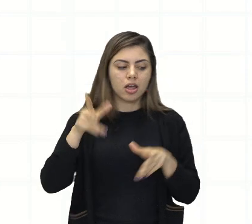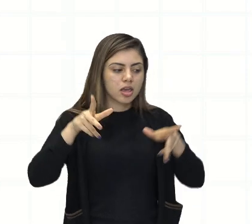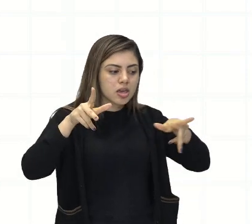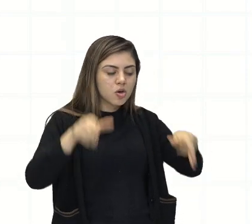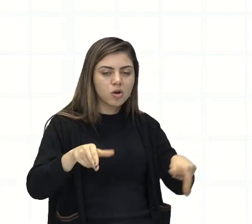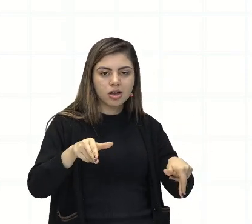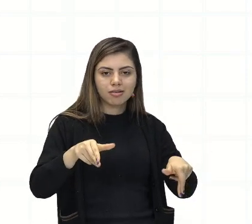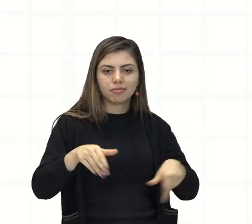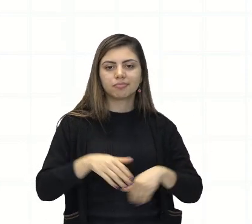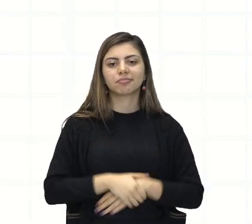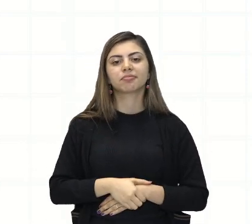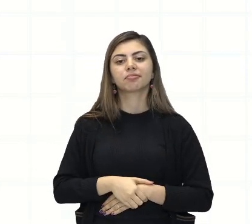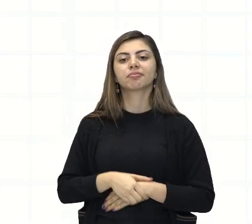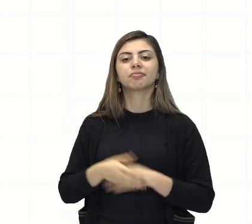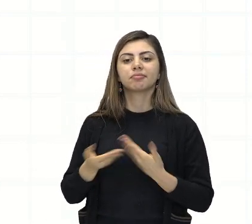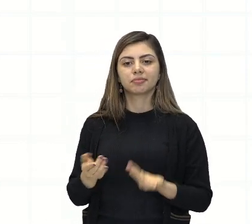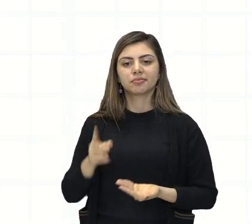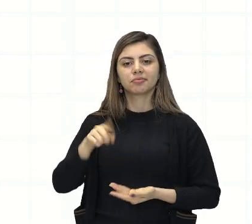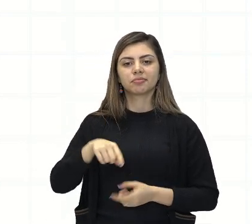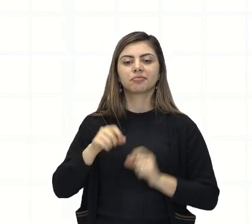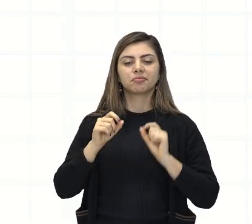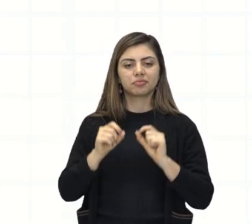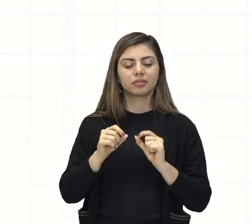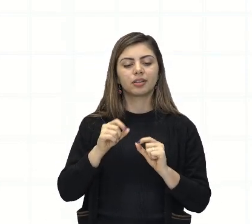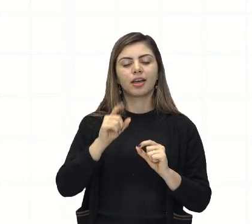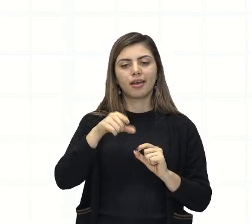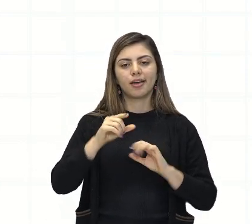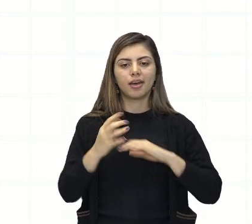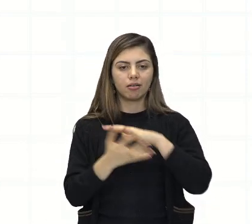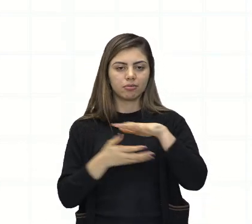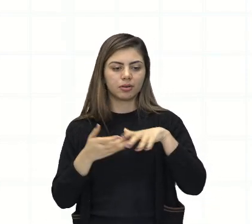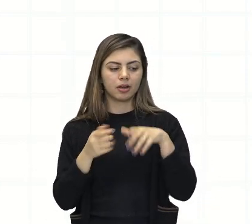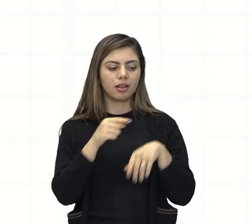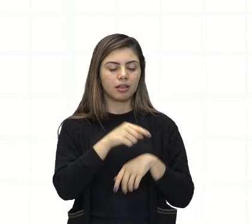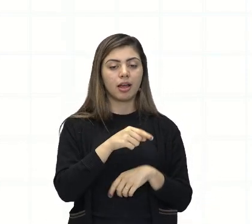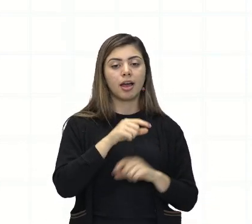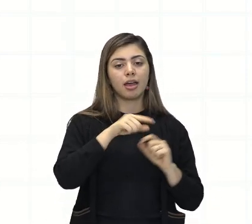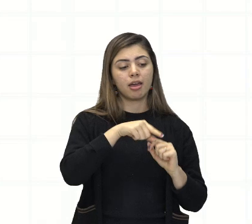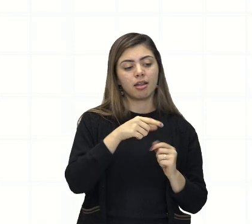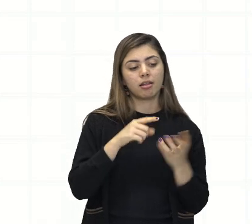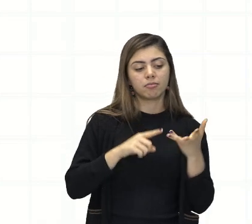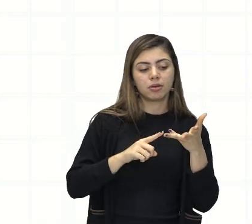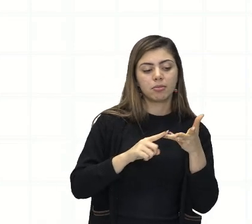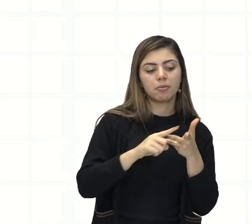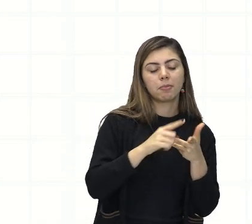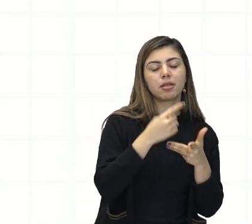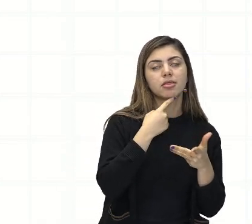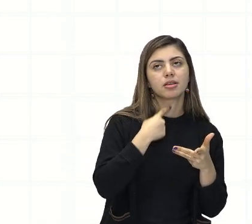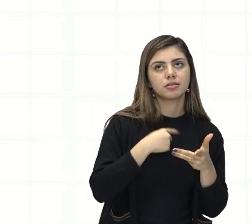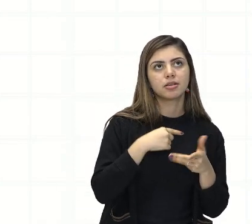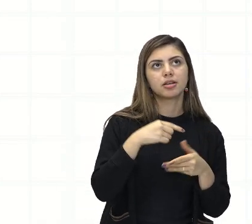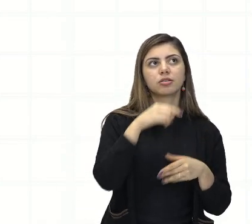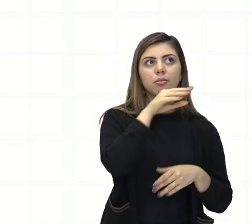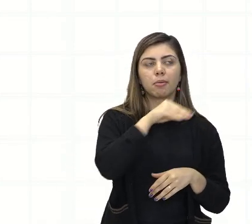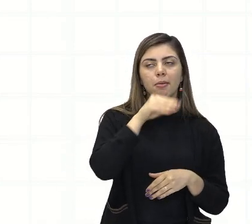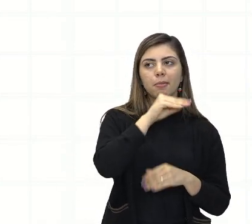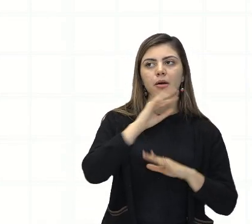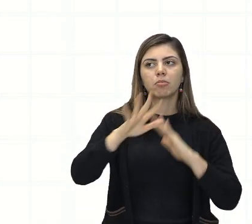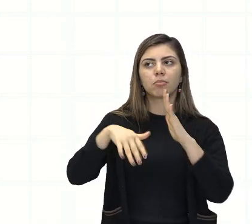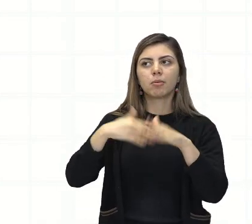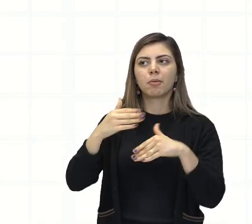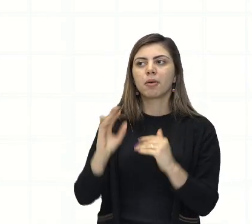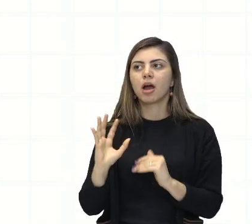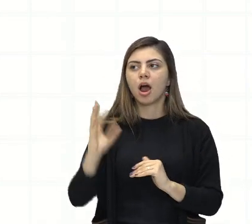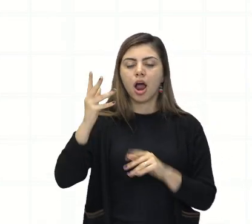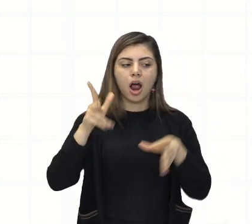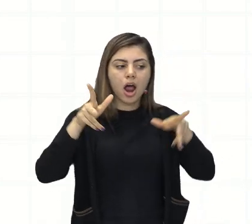nosso grande mote dessa narrativa, né? O que ela queria, o que ela falava, acontecia.